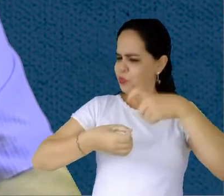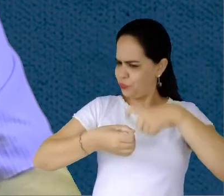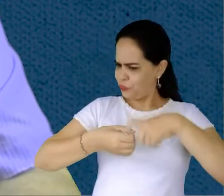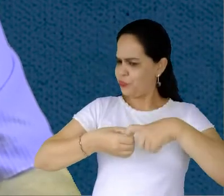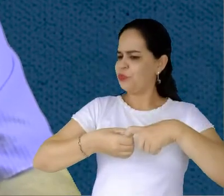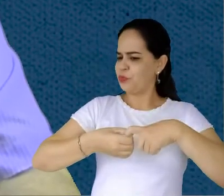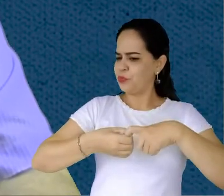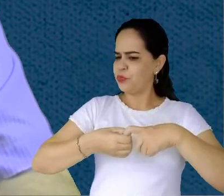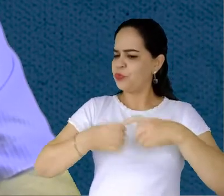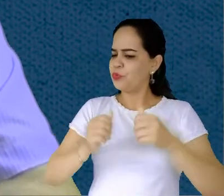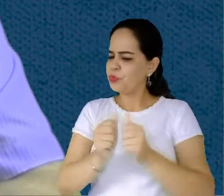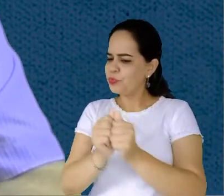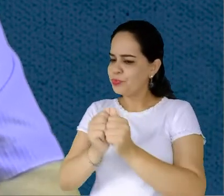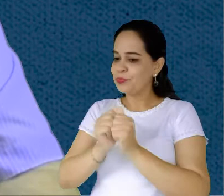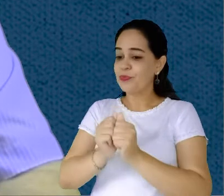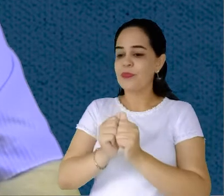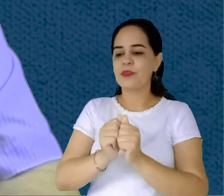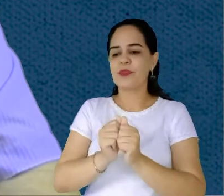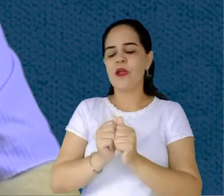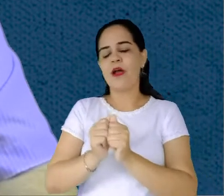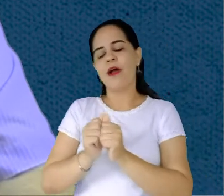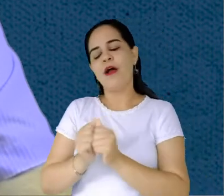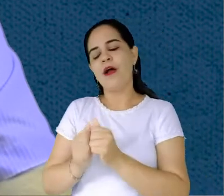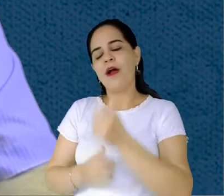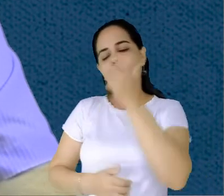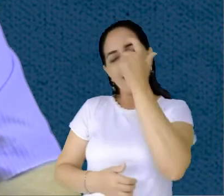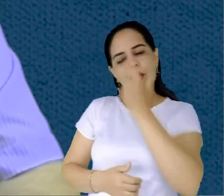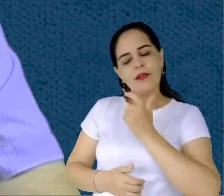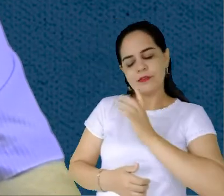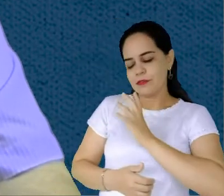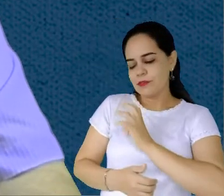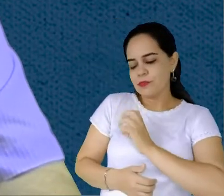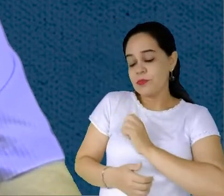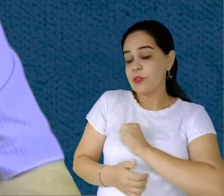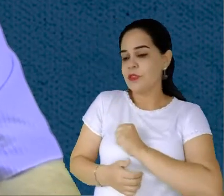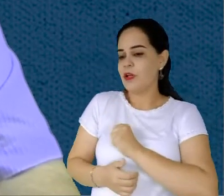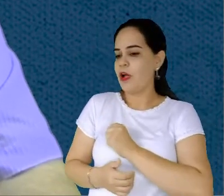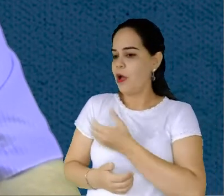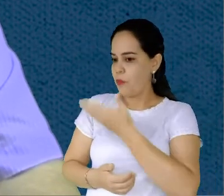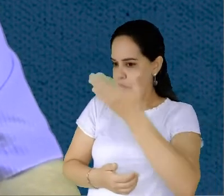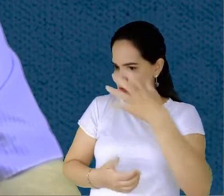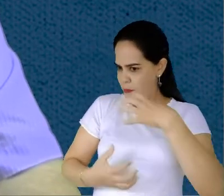ficaríeis alegres, porque vou para o Pai, pois o Pai é maior do que eu.